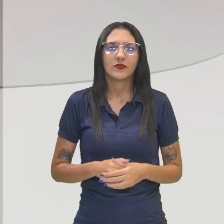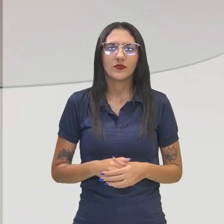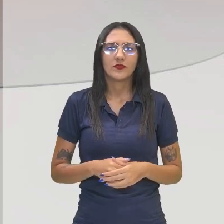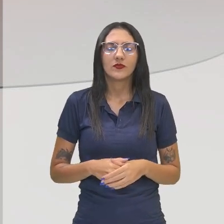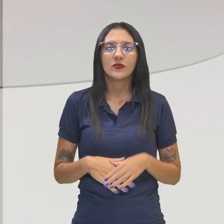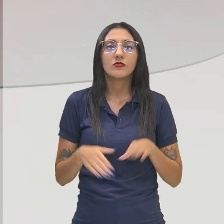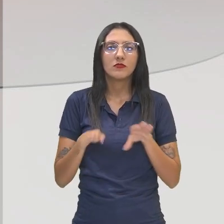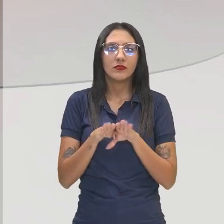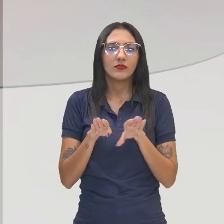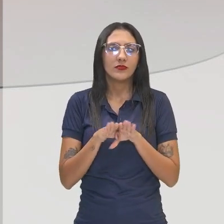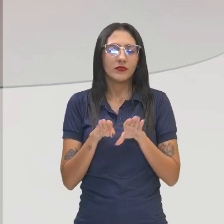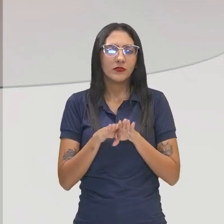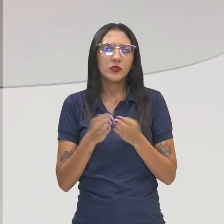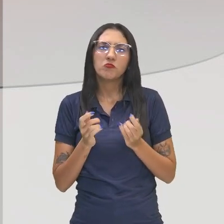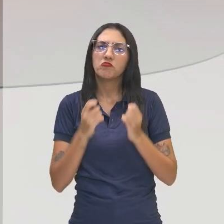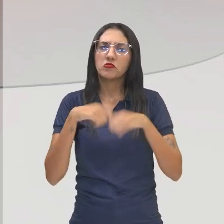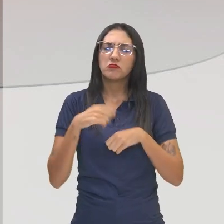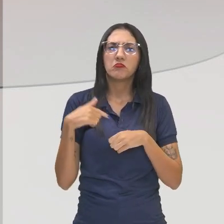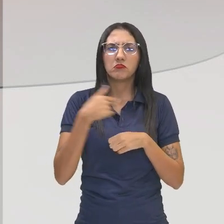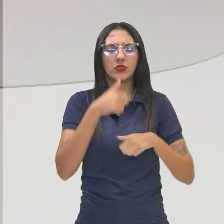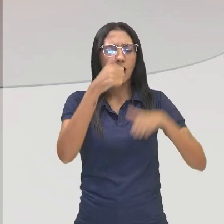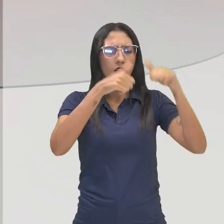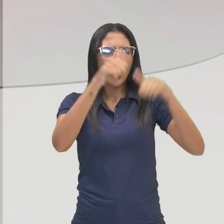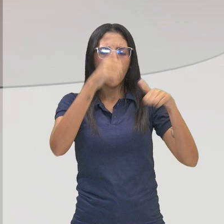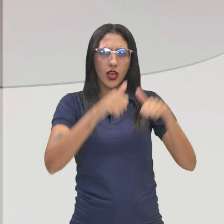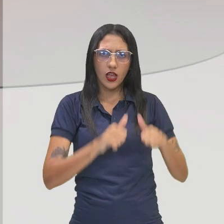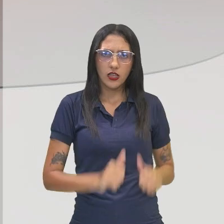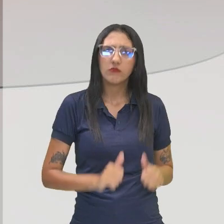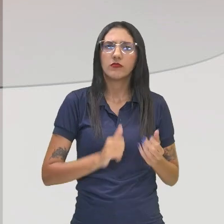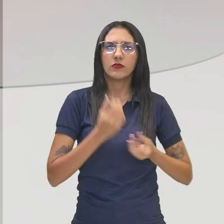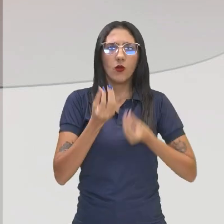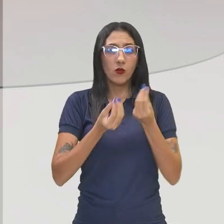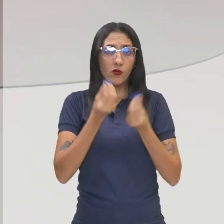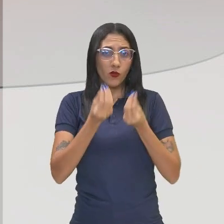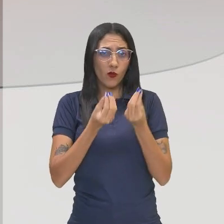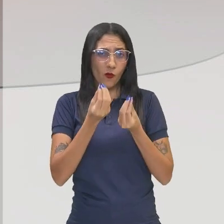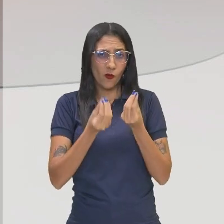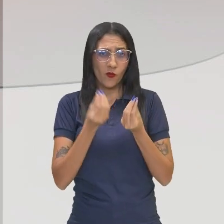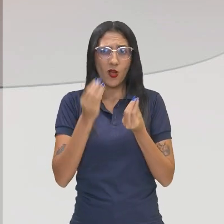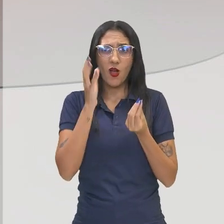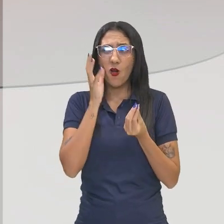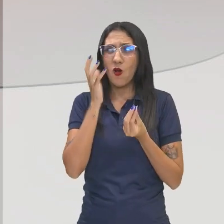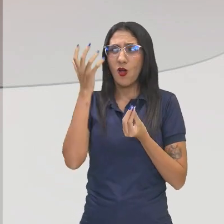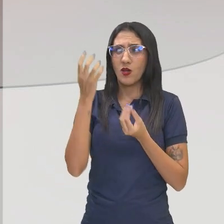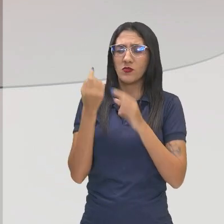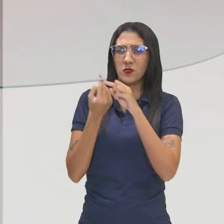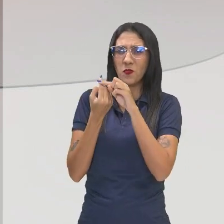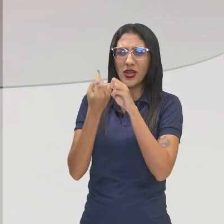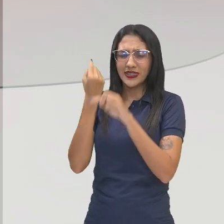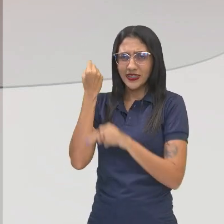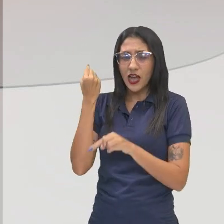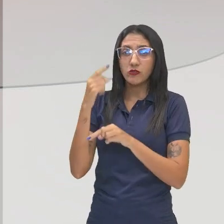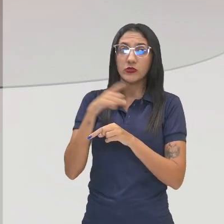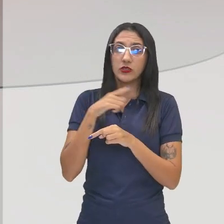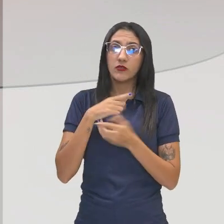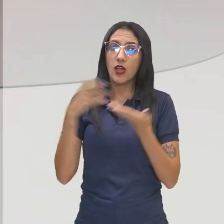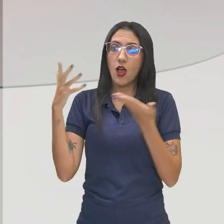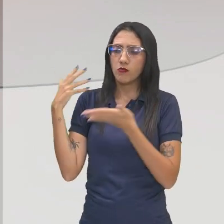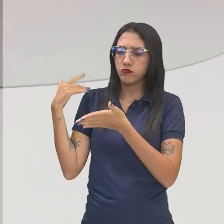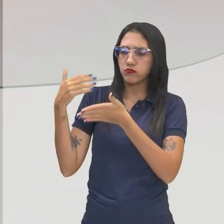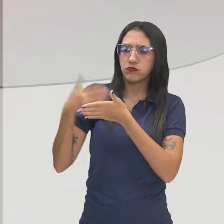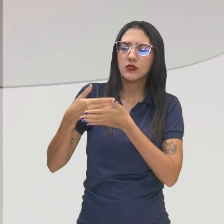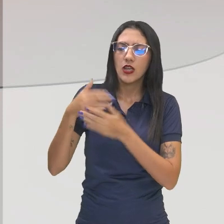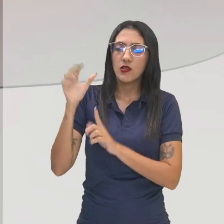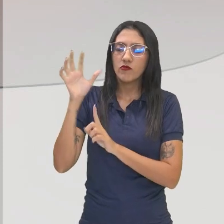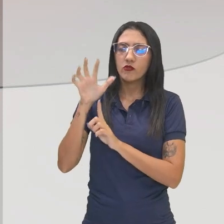ela permite-nos analisar como os eventos do passado influenciaram